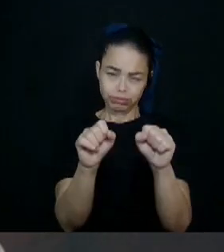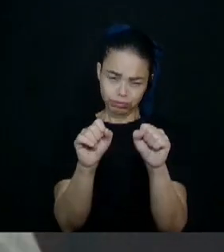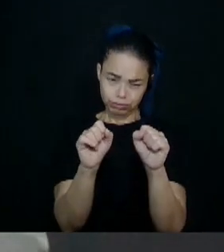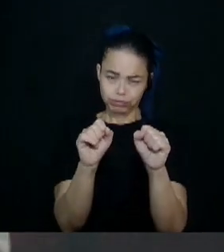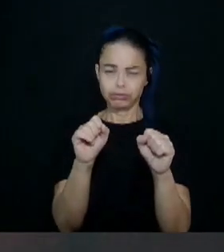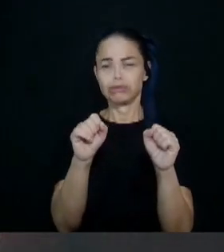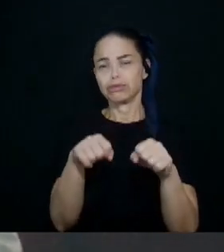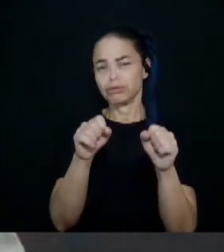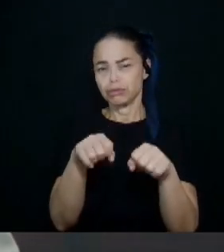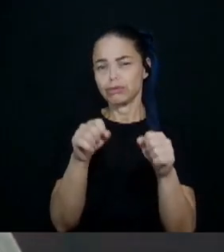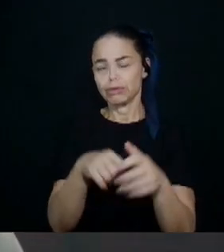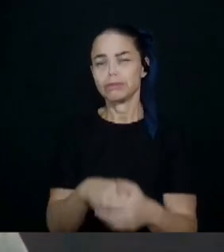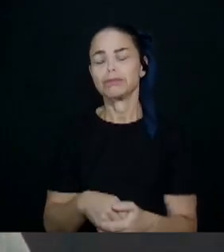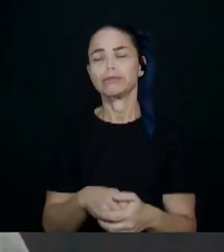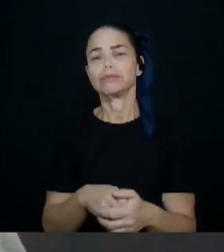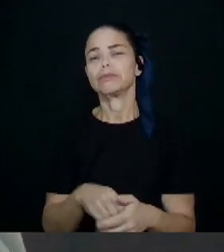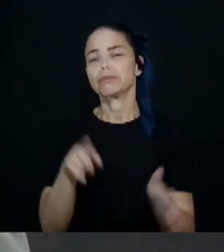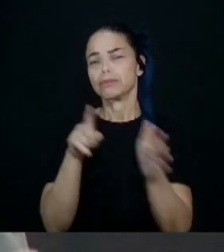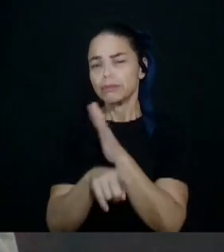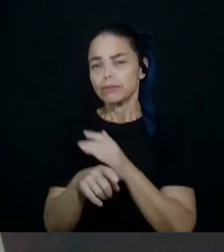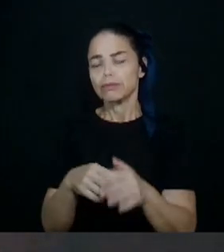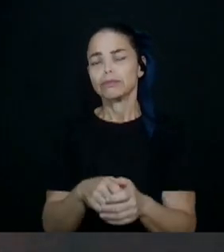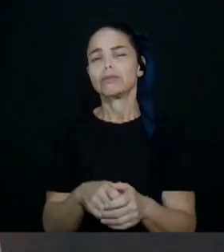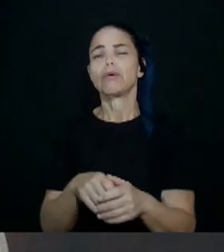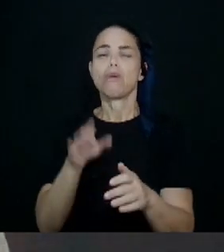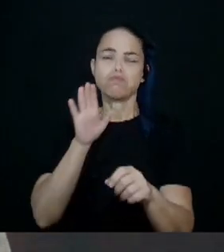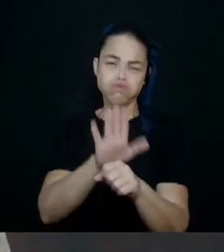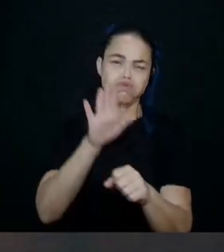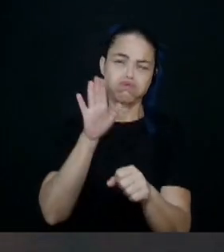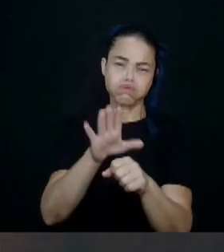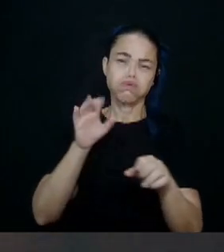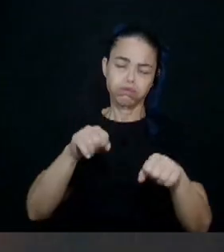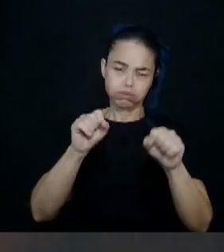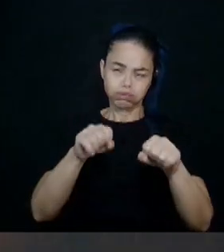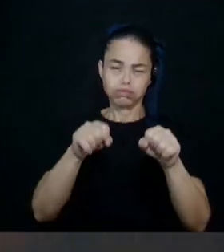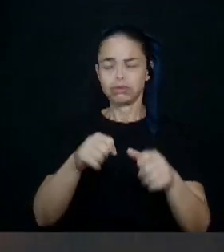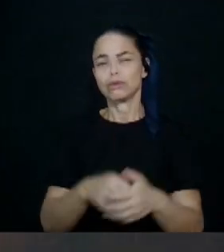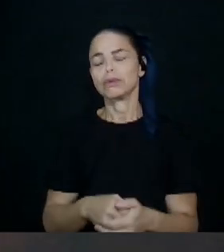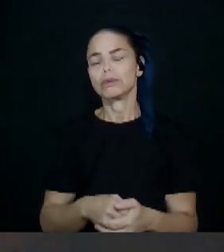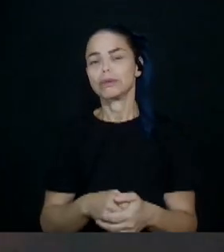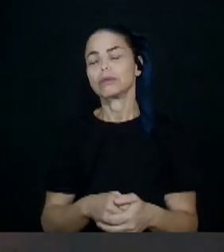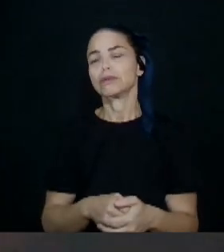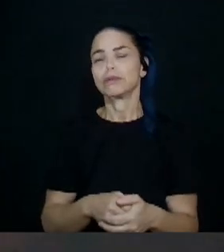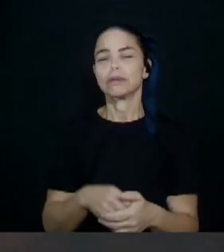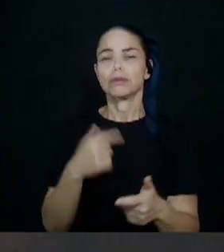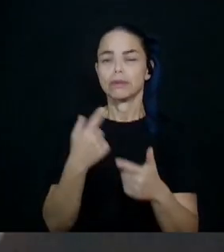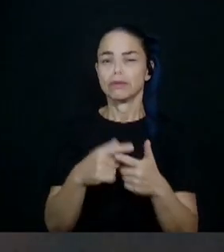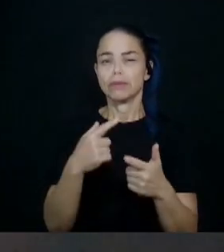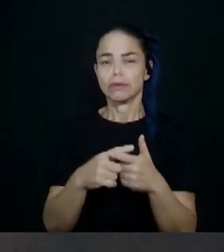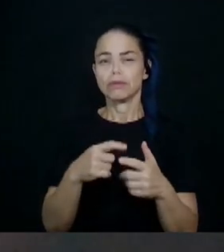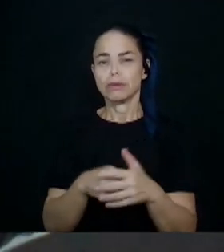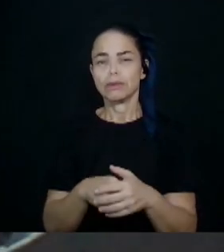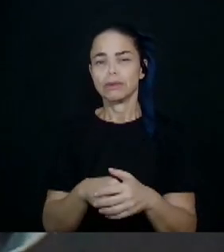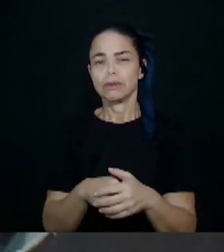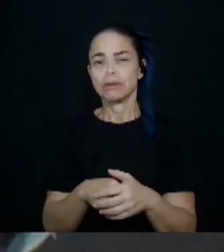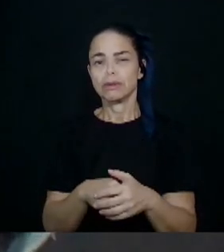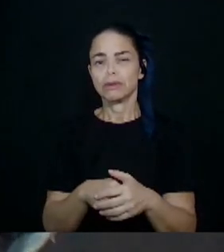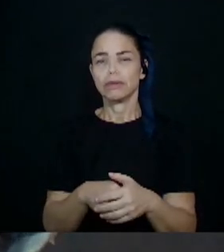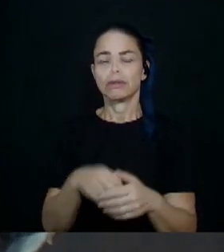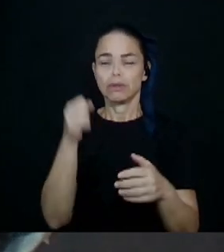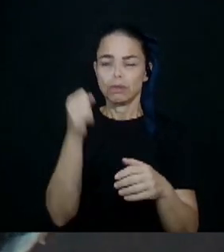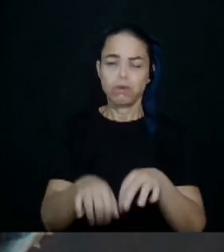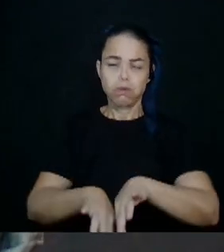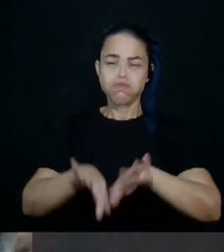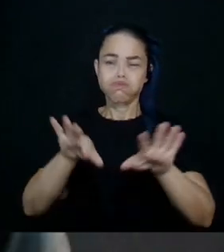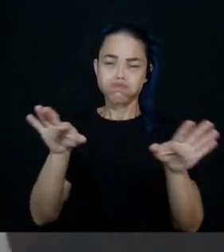dos motoboys, mas eu pergunto, buzinar para quê? Eu chamo de Moisés, parece que levanta o cajado e abre